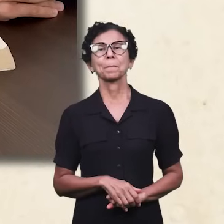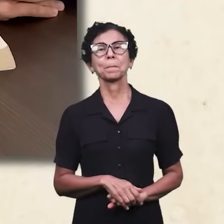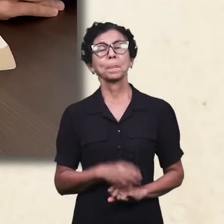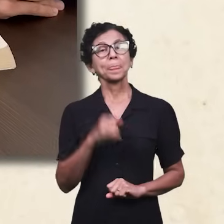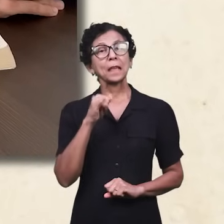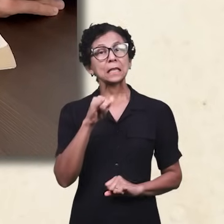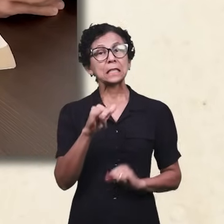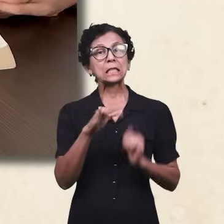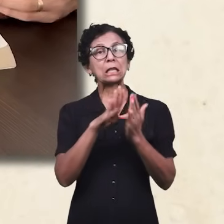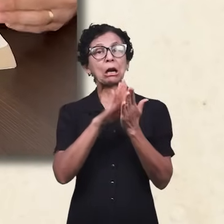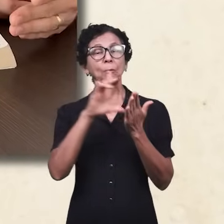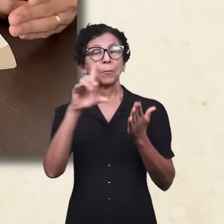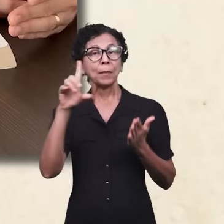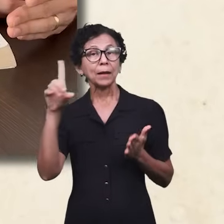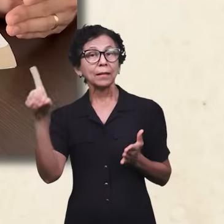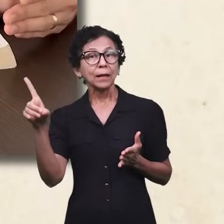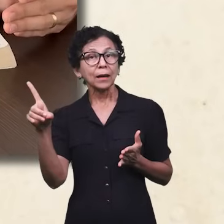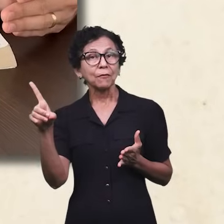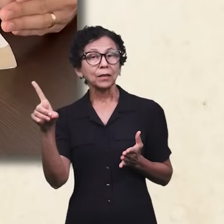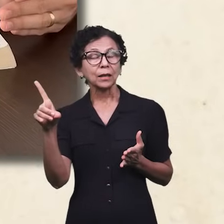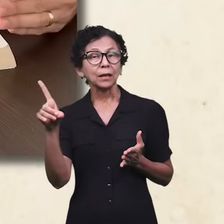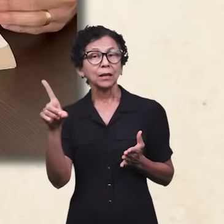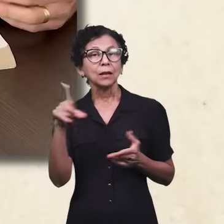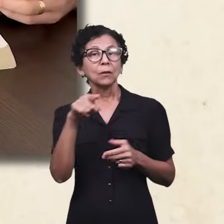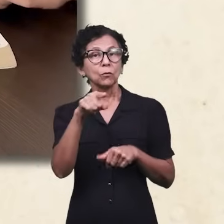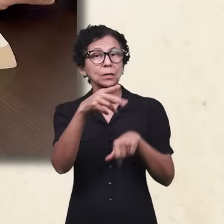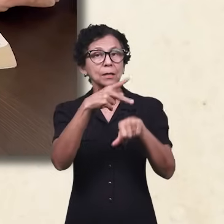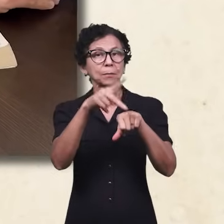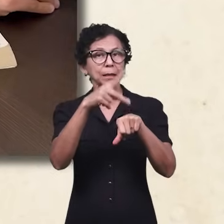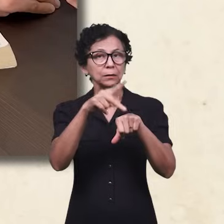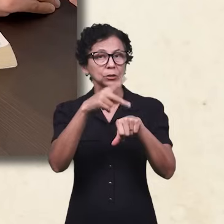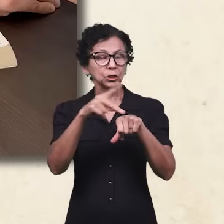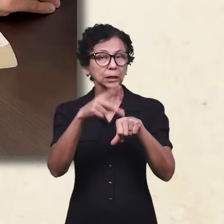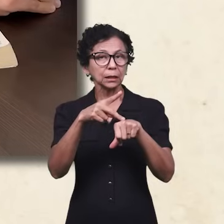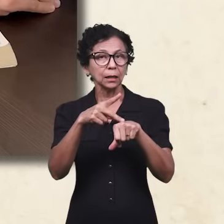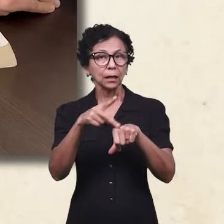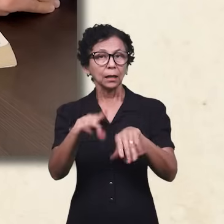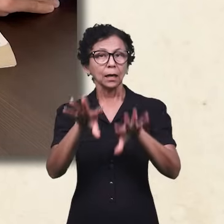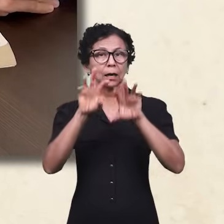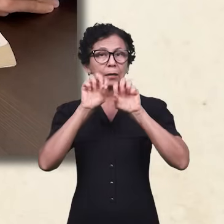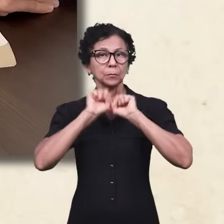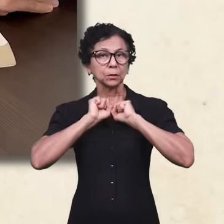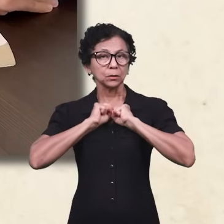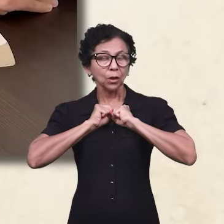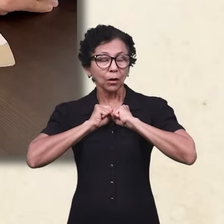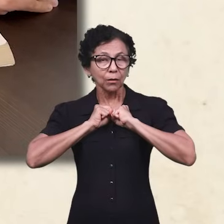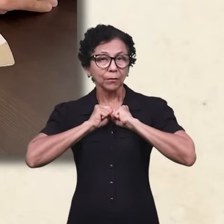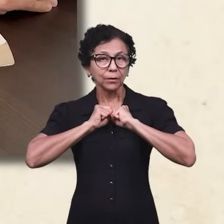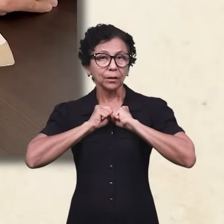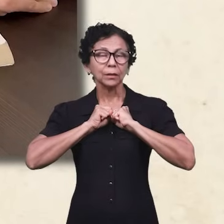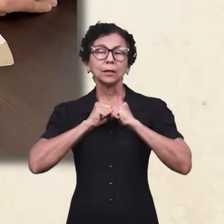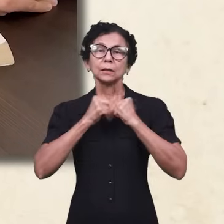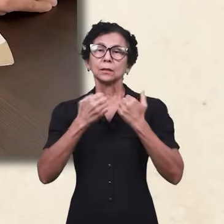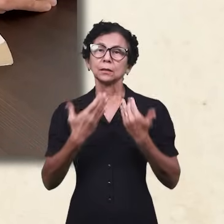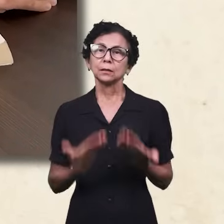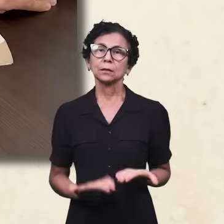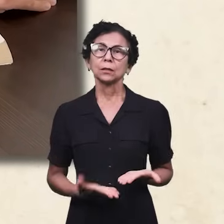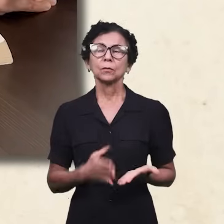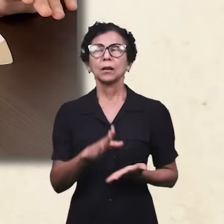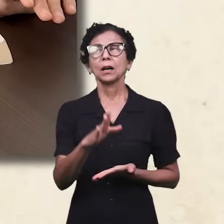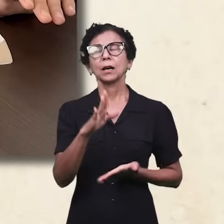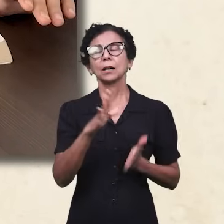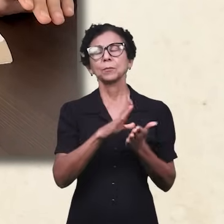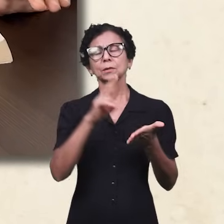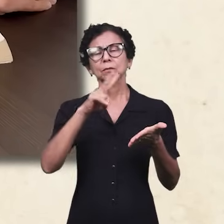palavra de Deus permanece em você não é aquela não é a palavra que veio um dia e que você leu um dia depois